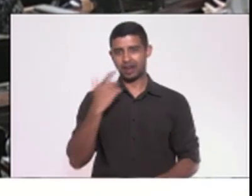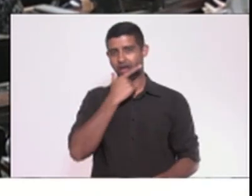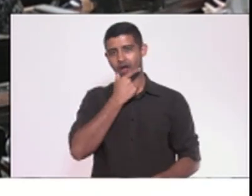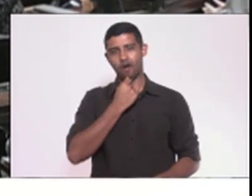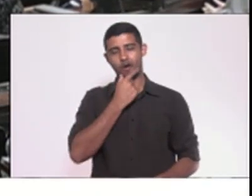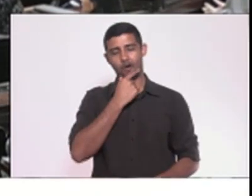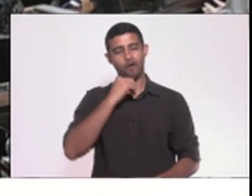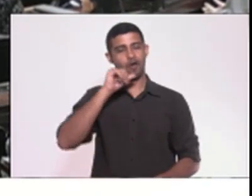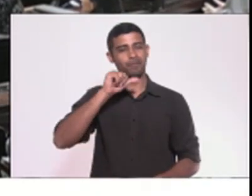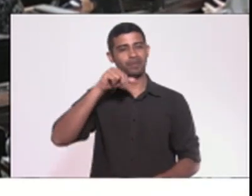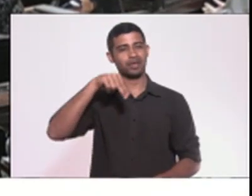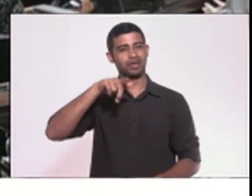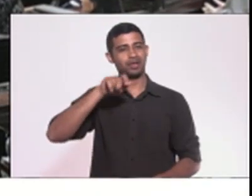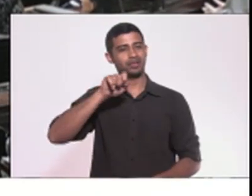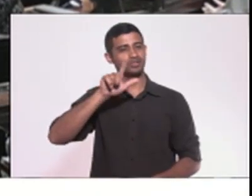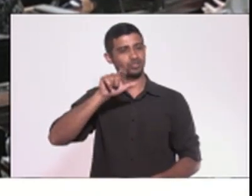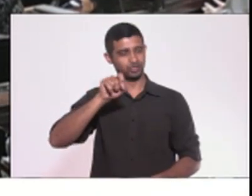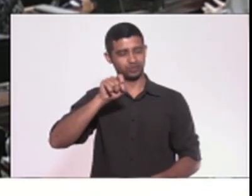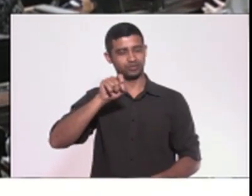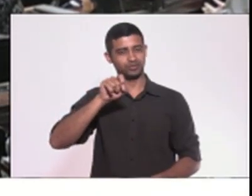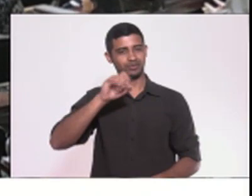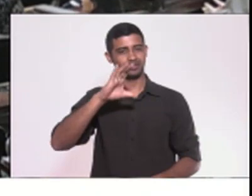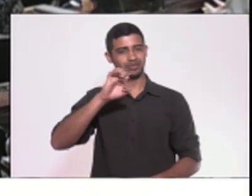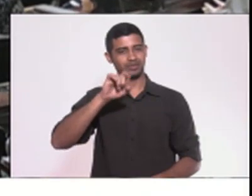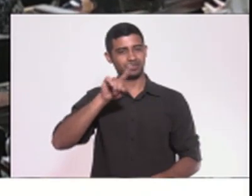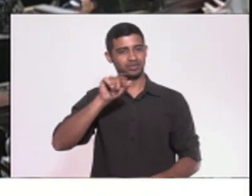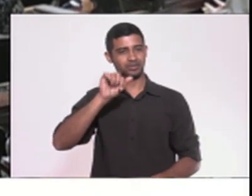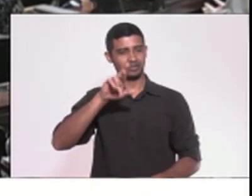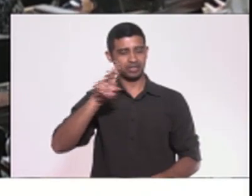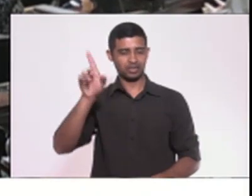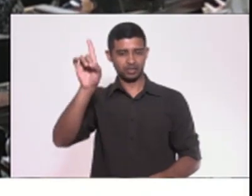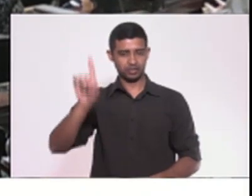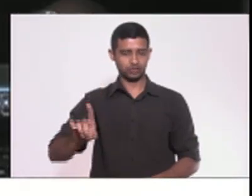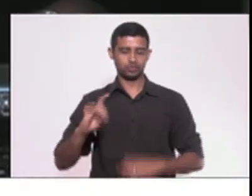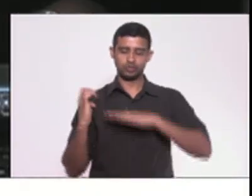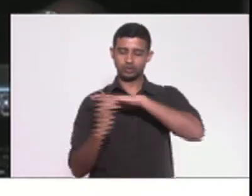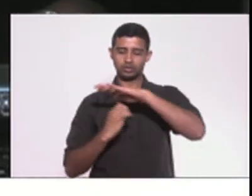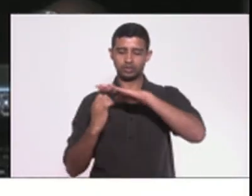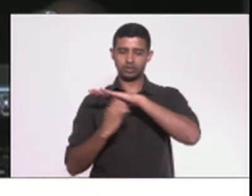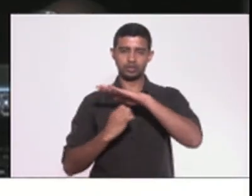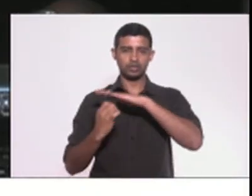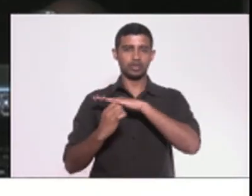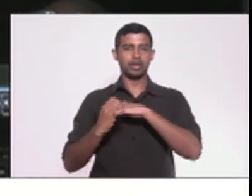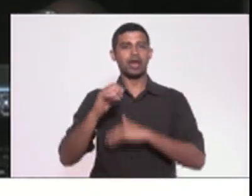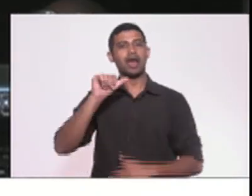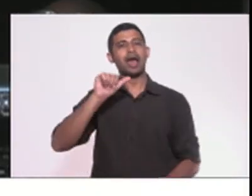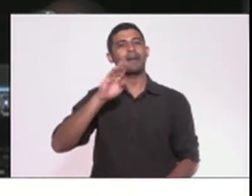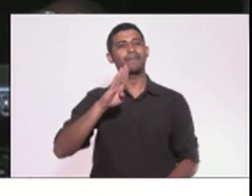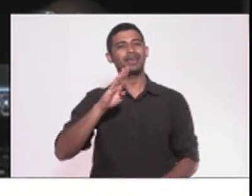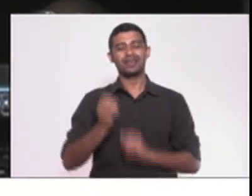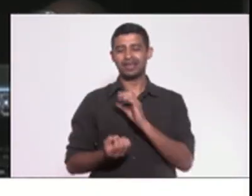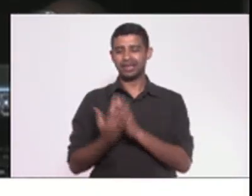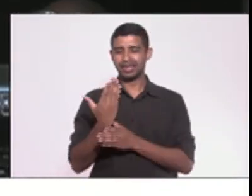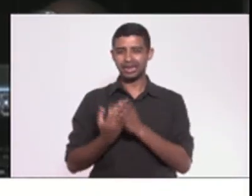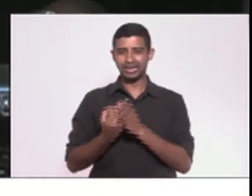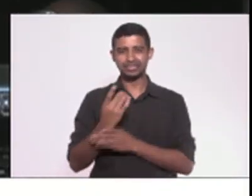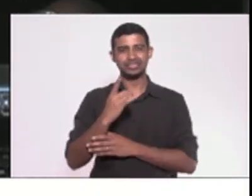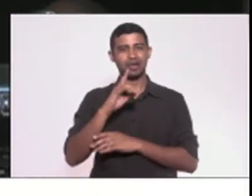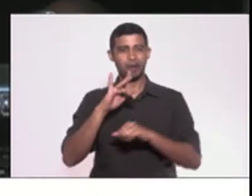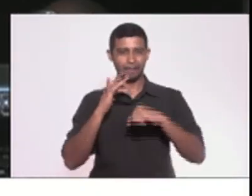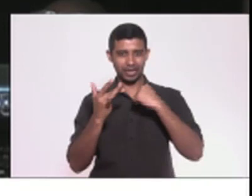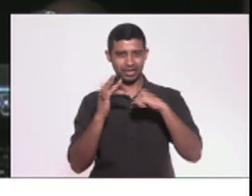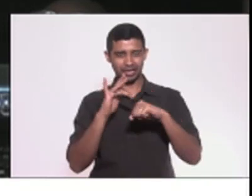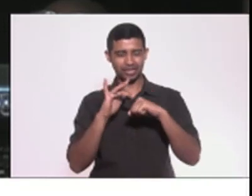César Rezende Ferreira, diretor da empresa AB Criação Mídias, e a